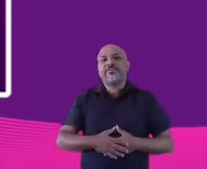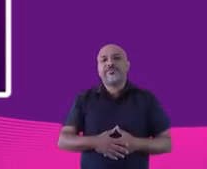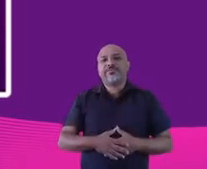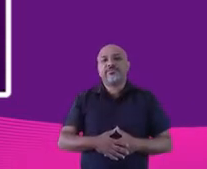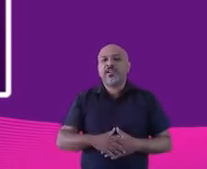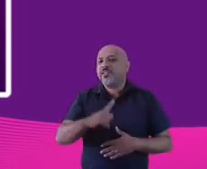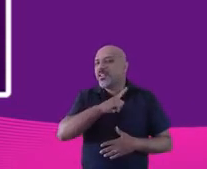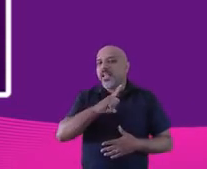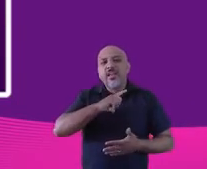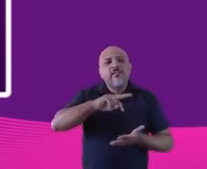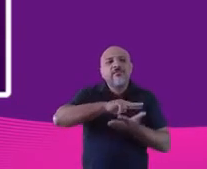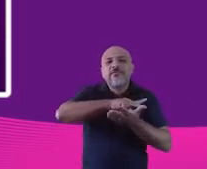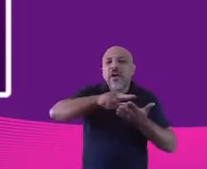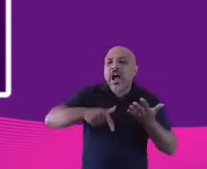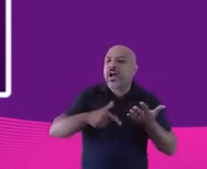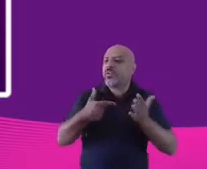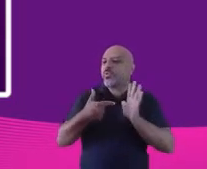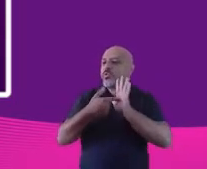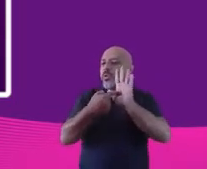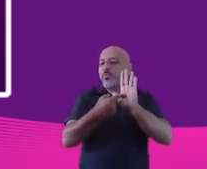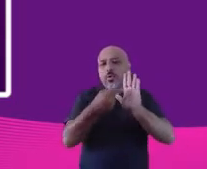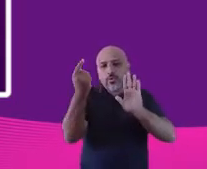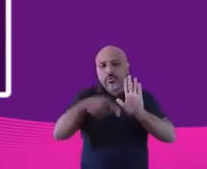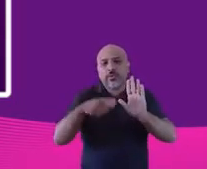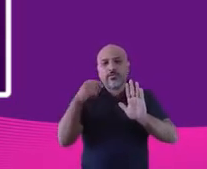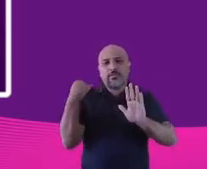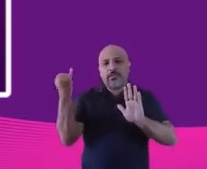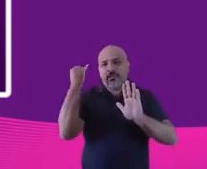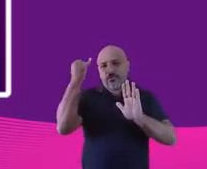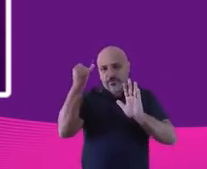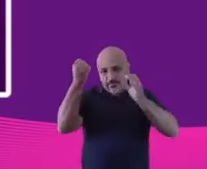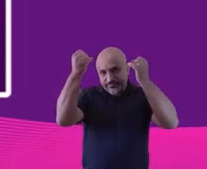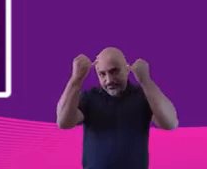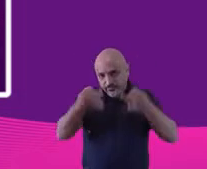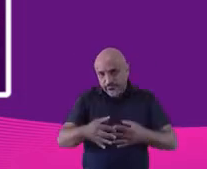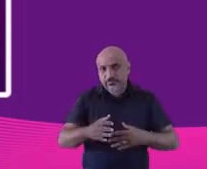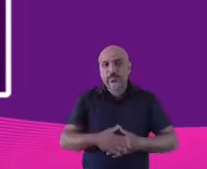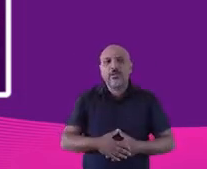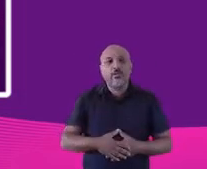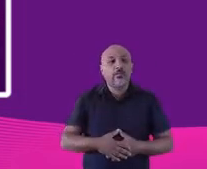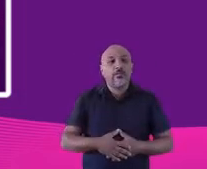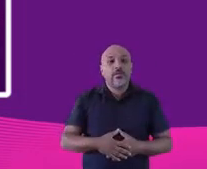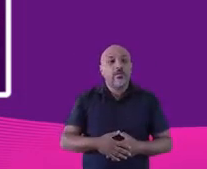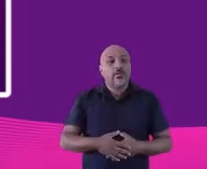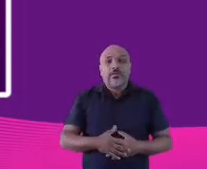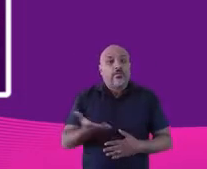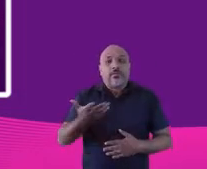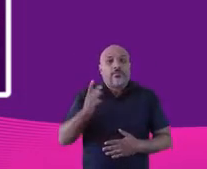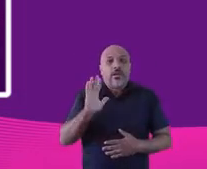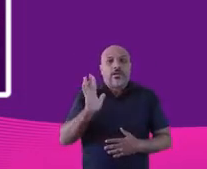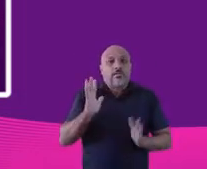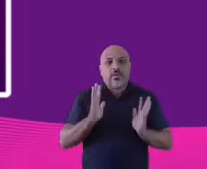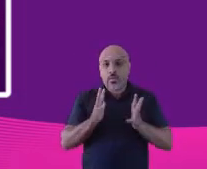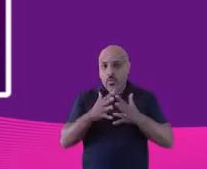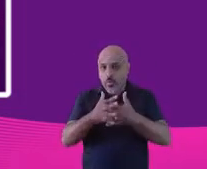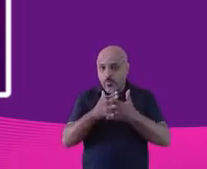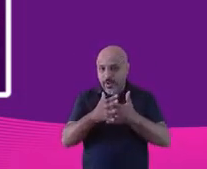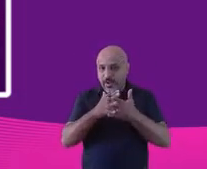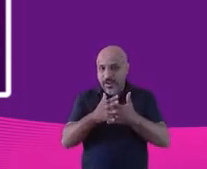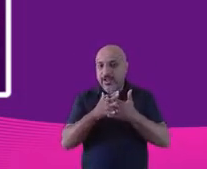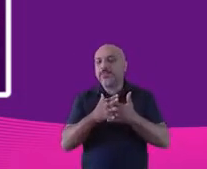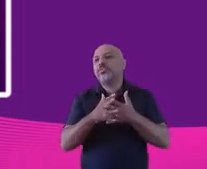vários pontos a serem levantados. O caso nem é um caso tão complicado, mas são